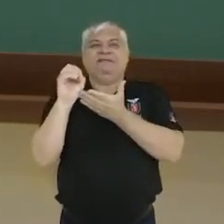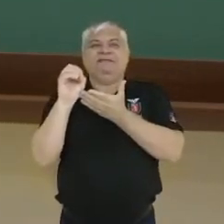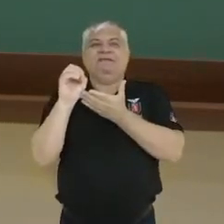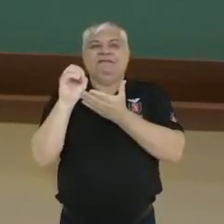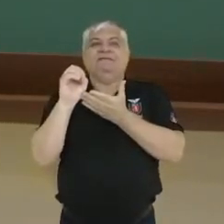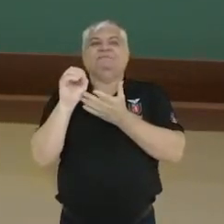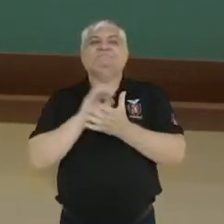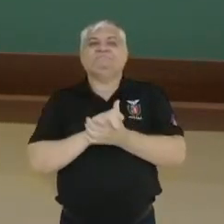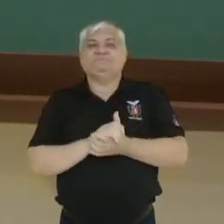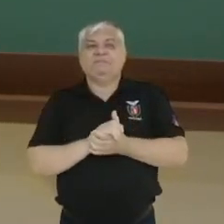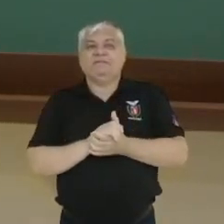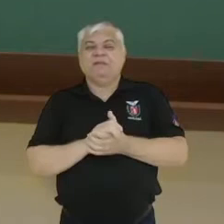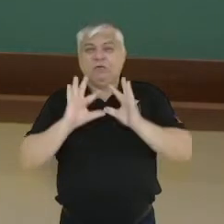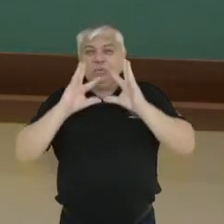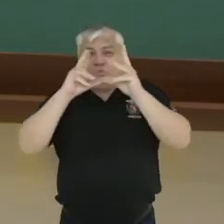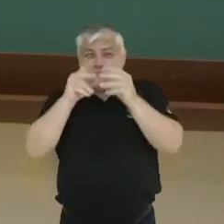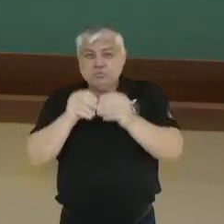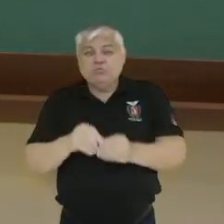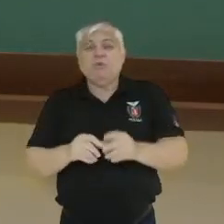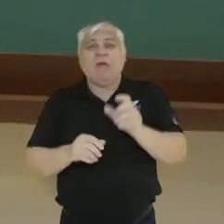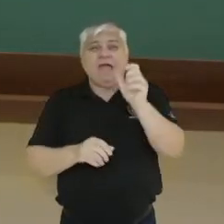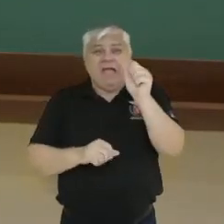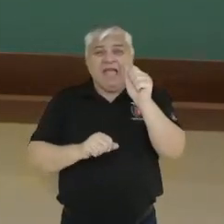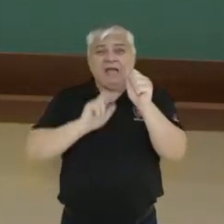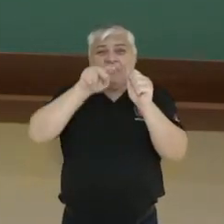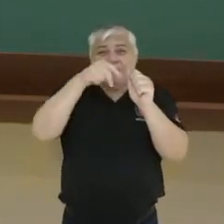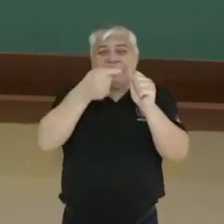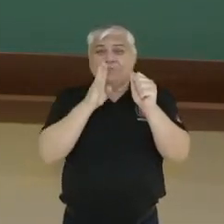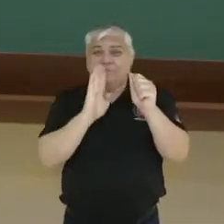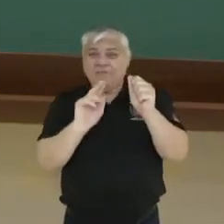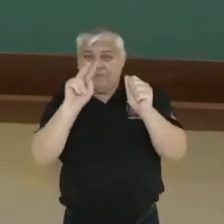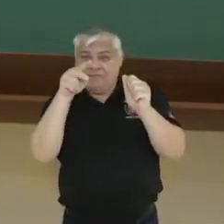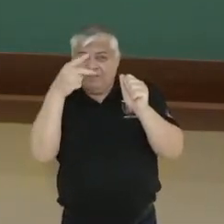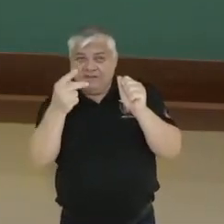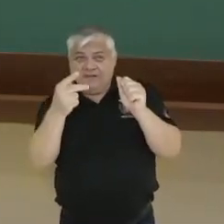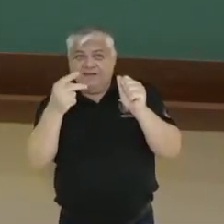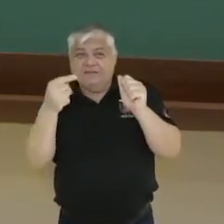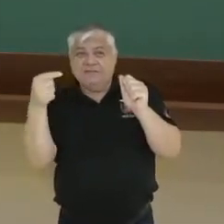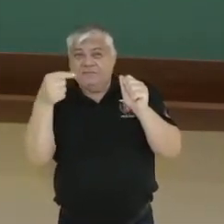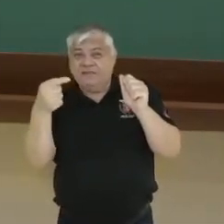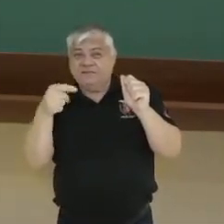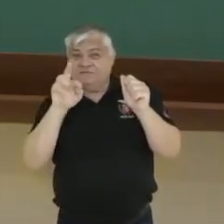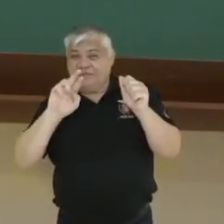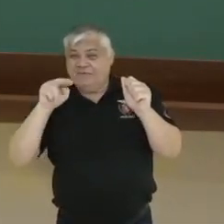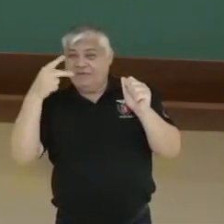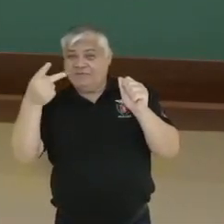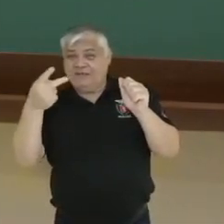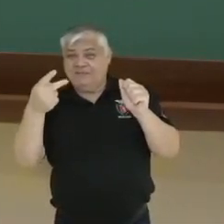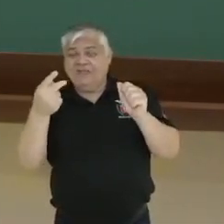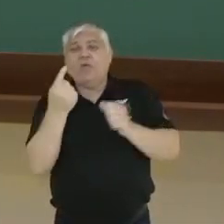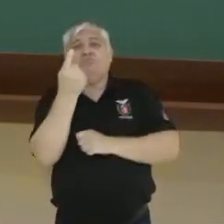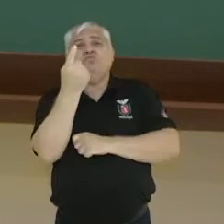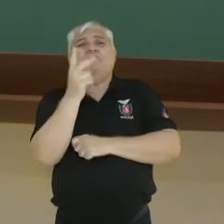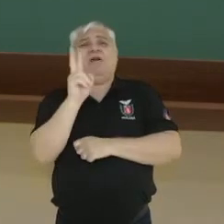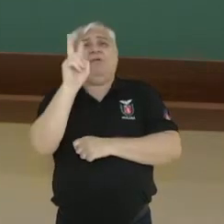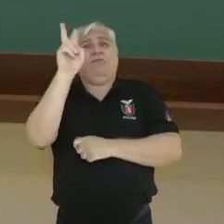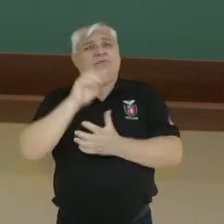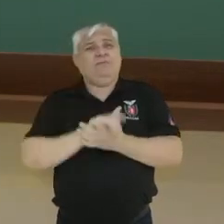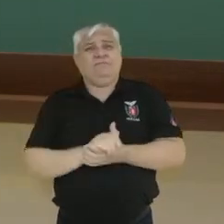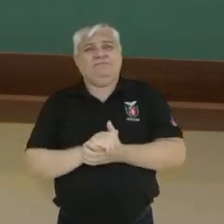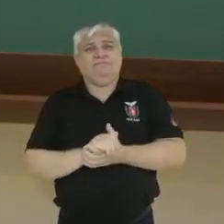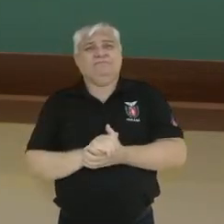cá. Todo este valor aqui, a ao quadrado mais b ao quadrado menos r ao quadrado, é um valor só,